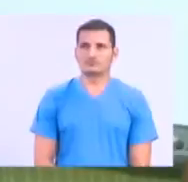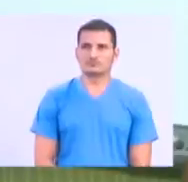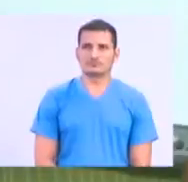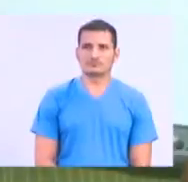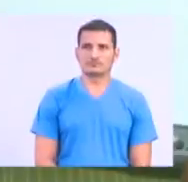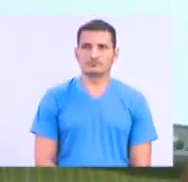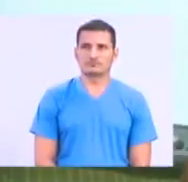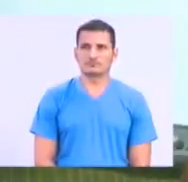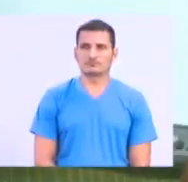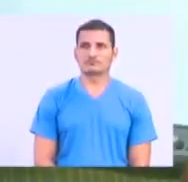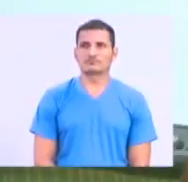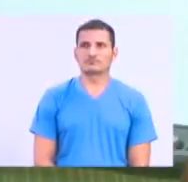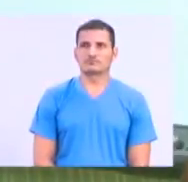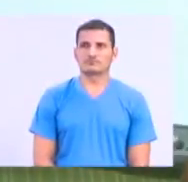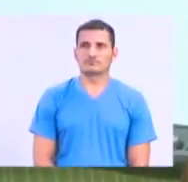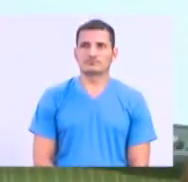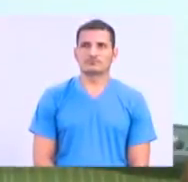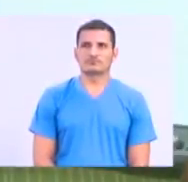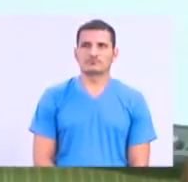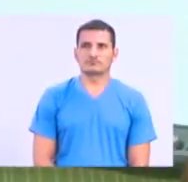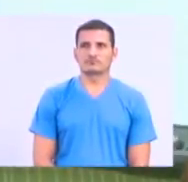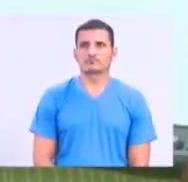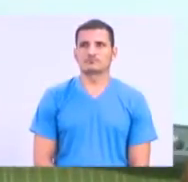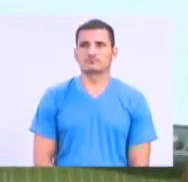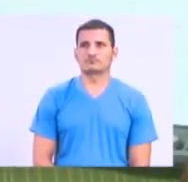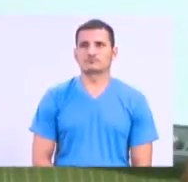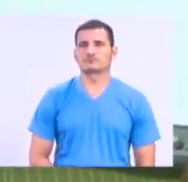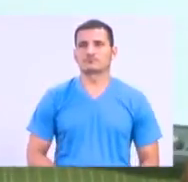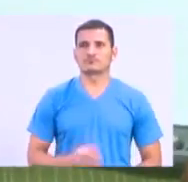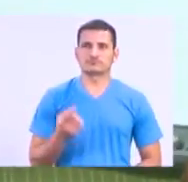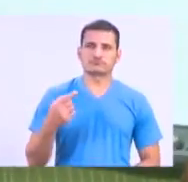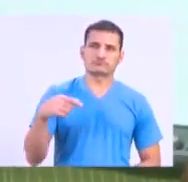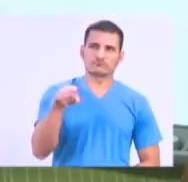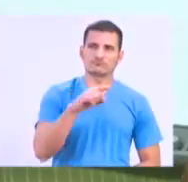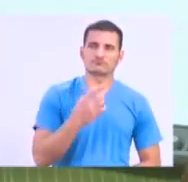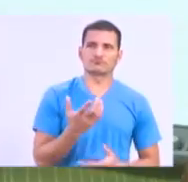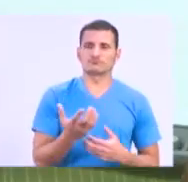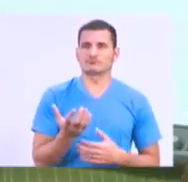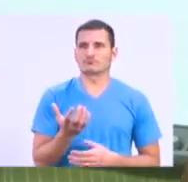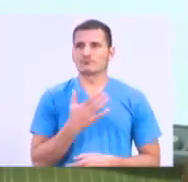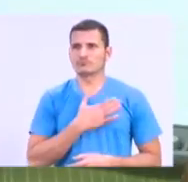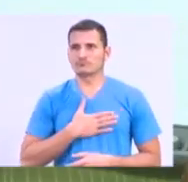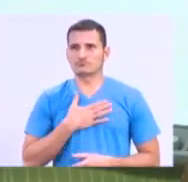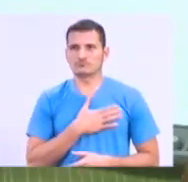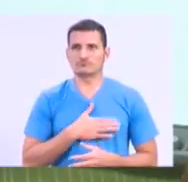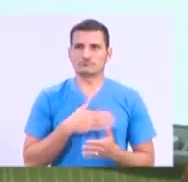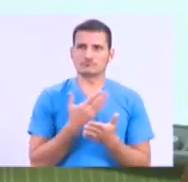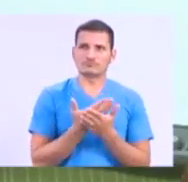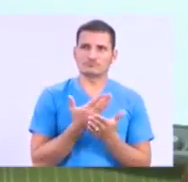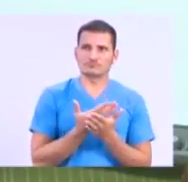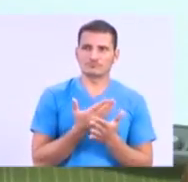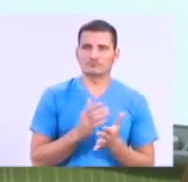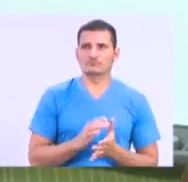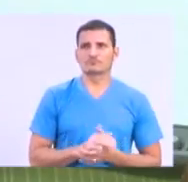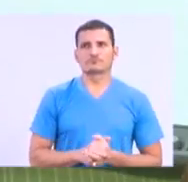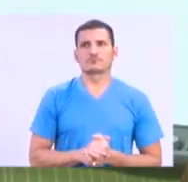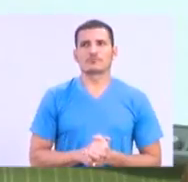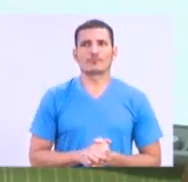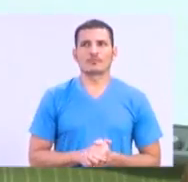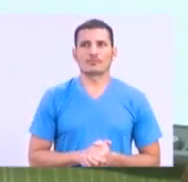Bom, caros alunos, espero que tenham gostado dessa aula, né? Hoje